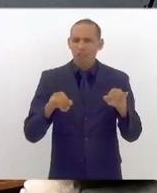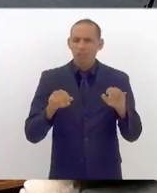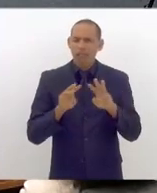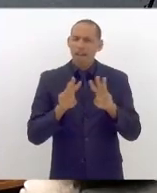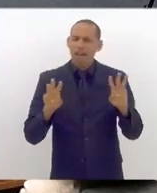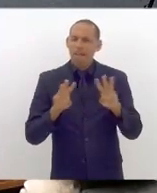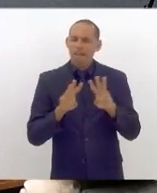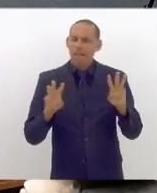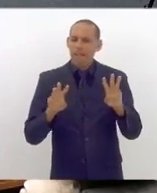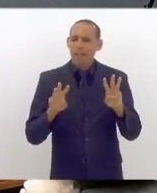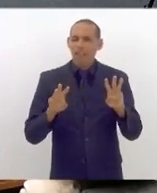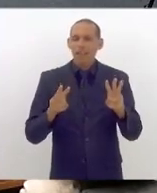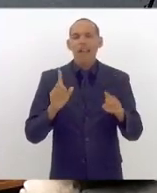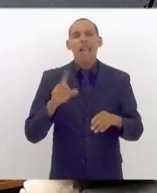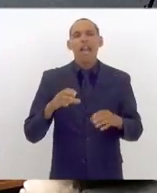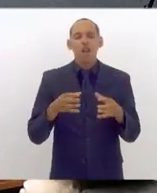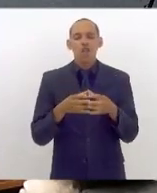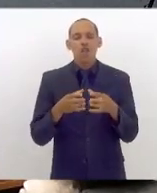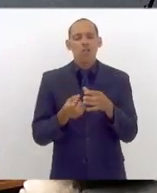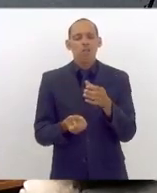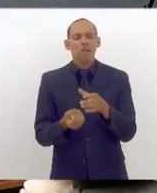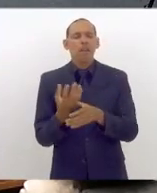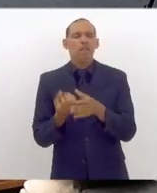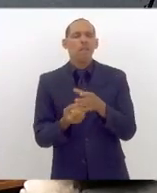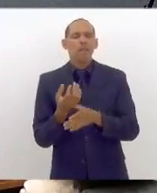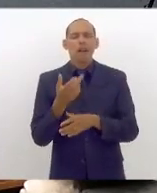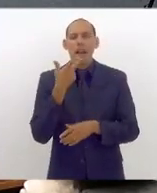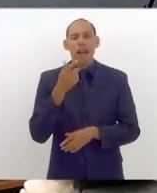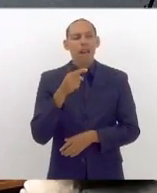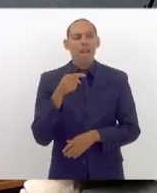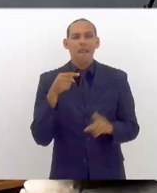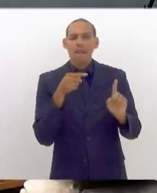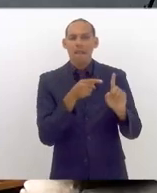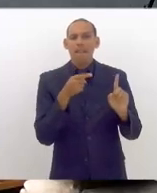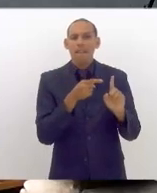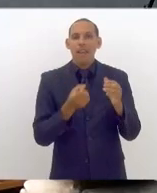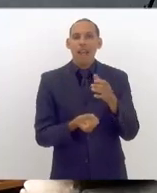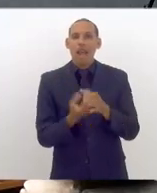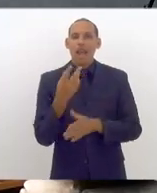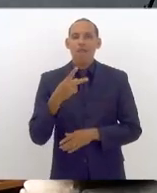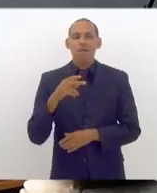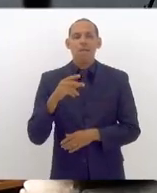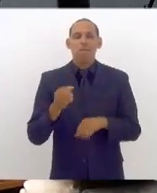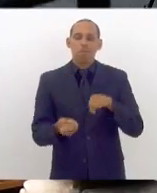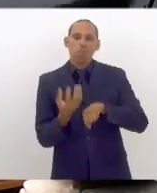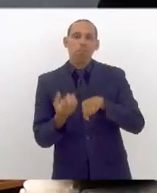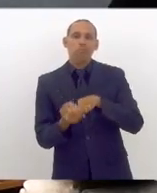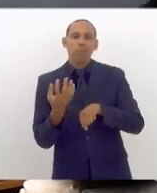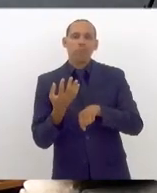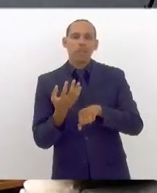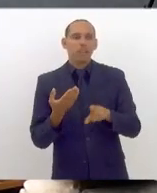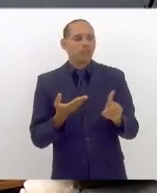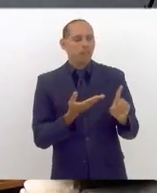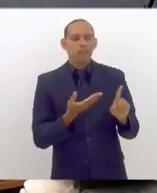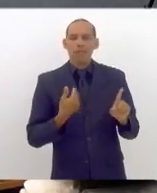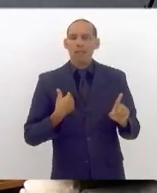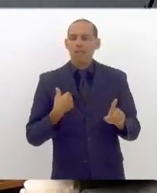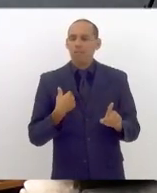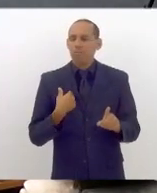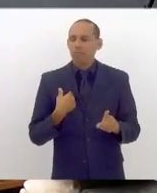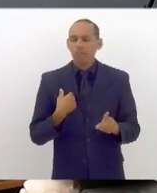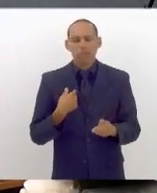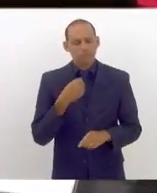site publicitário que chama Clube de criação dizendo que o Heitor dale abriu uma produtora e foi muito engraçado